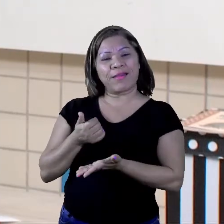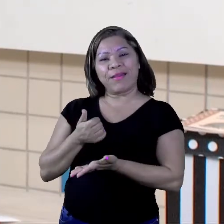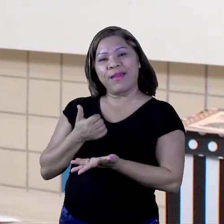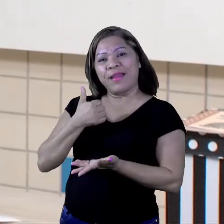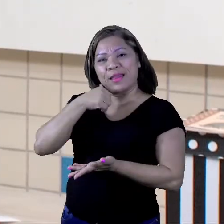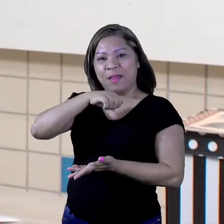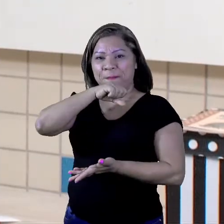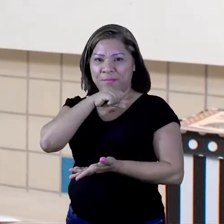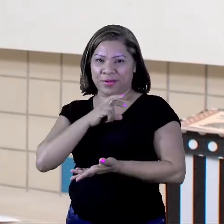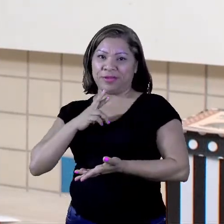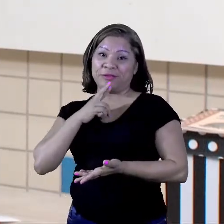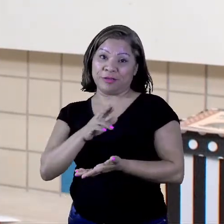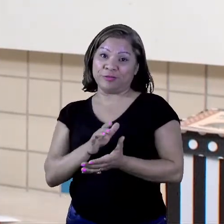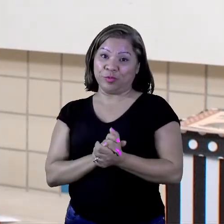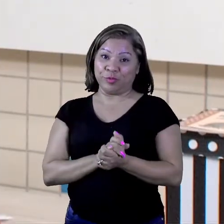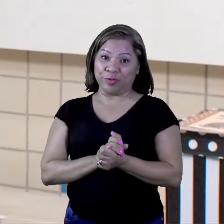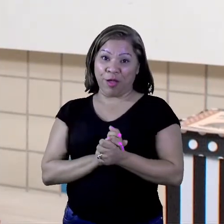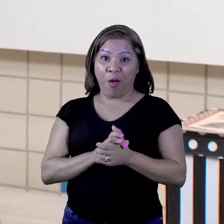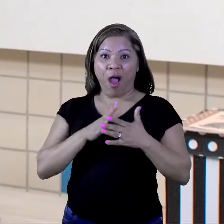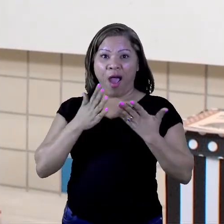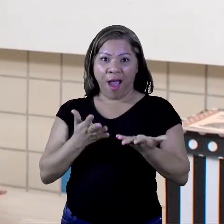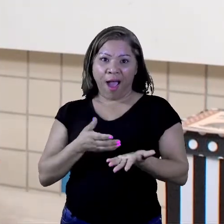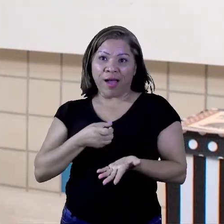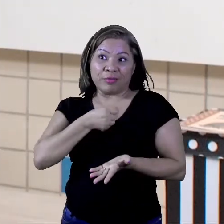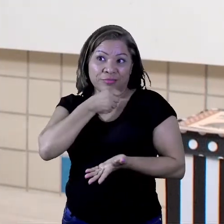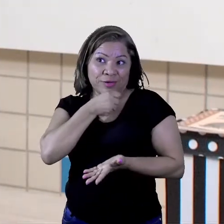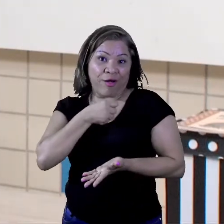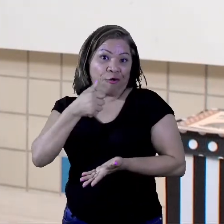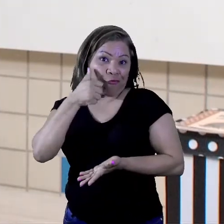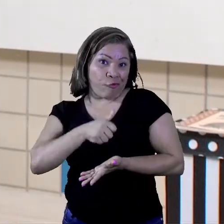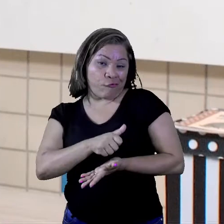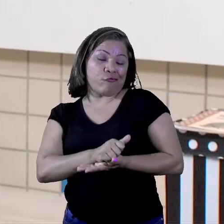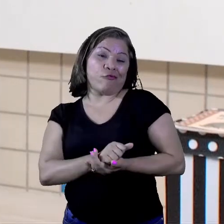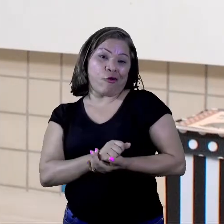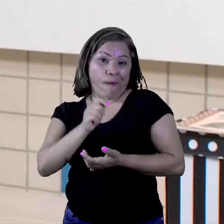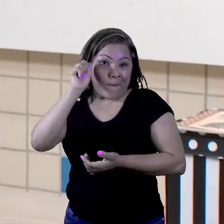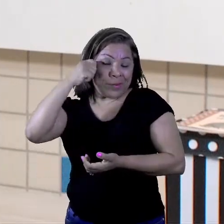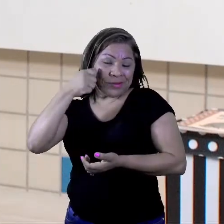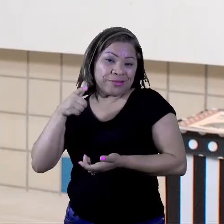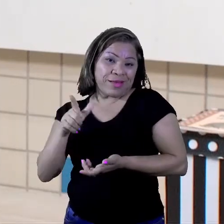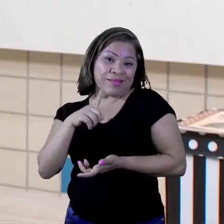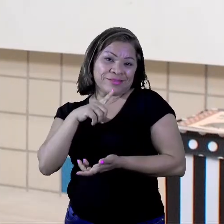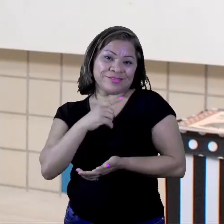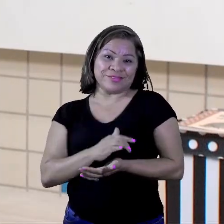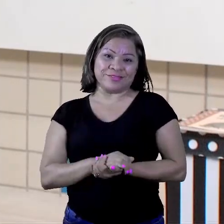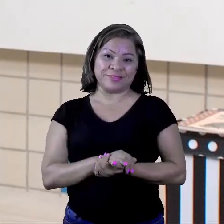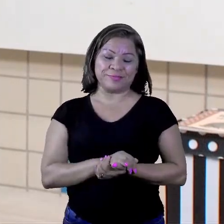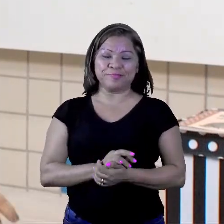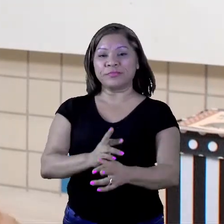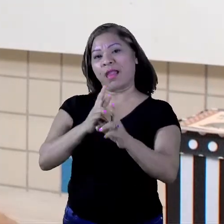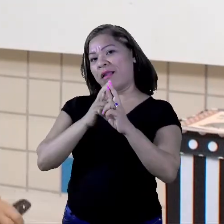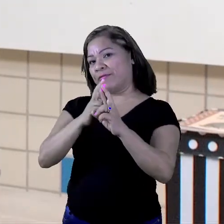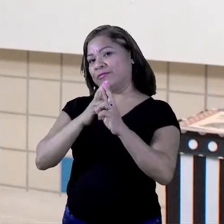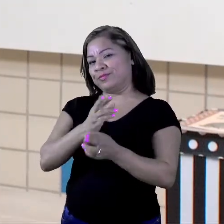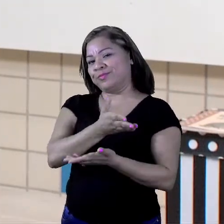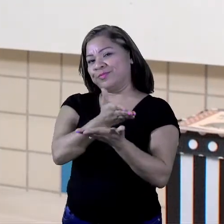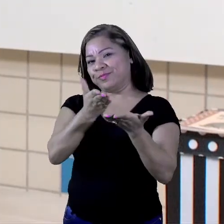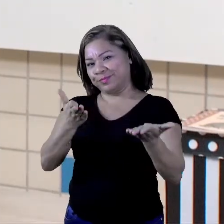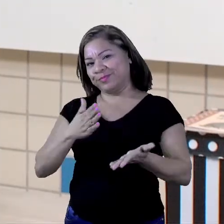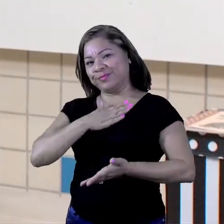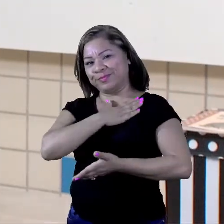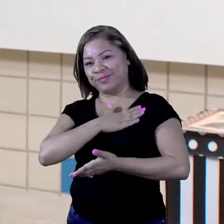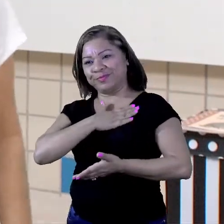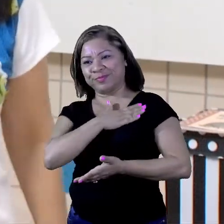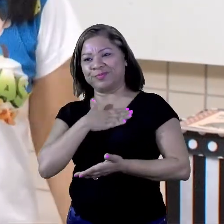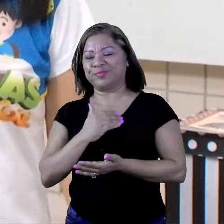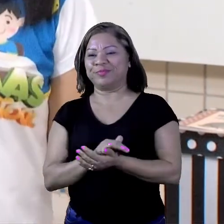que ela tinha. Gostaram da história? Espero que vocês tenham gostado, porque esse é um livro que